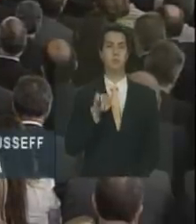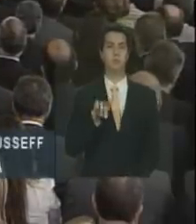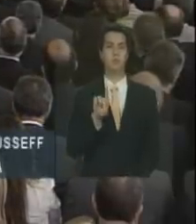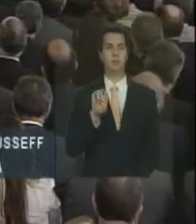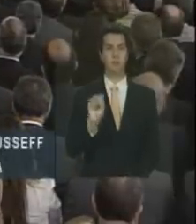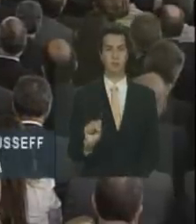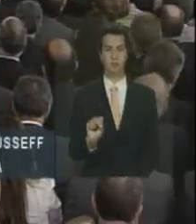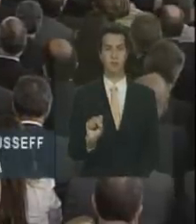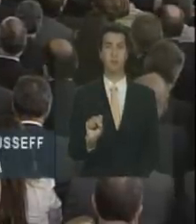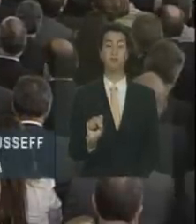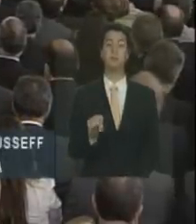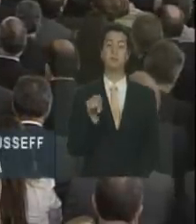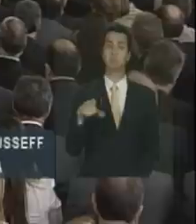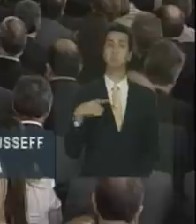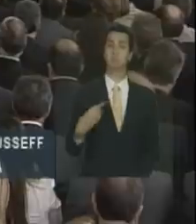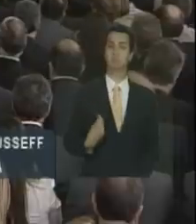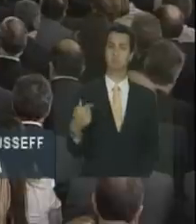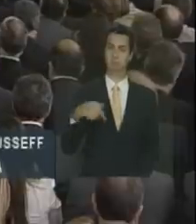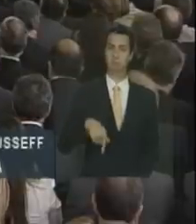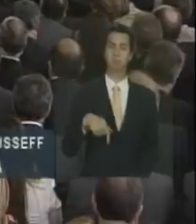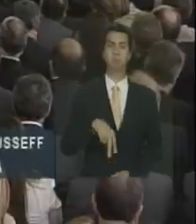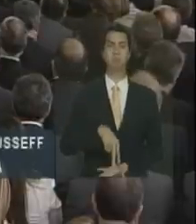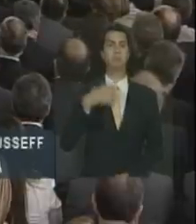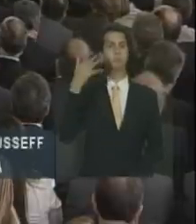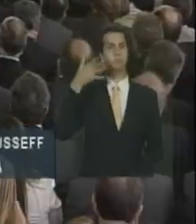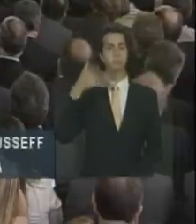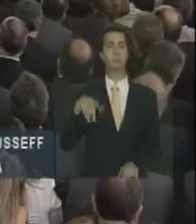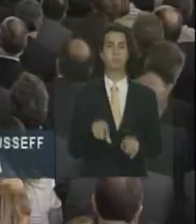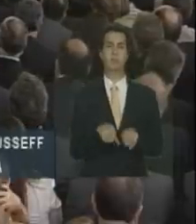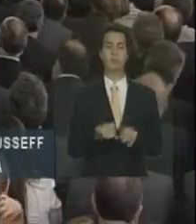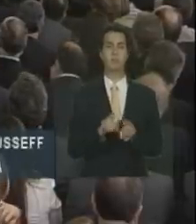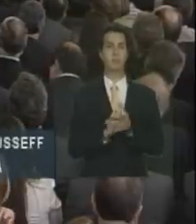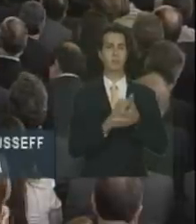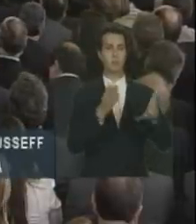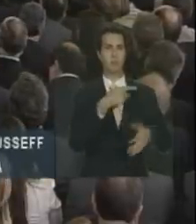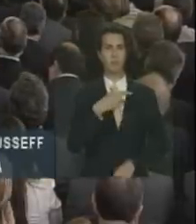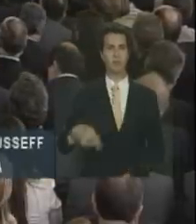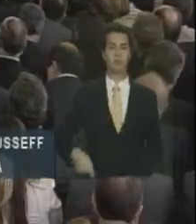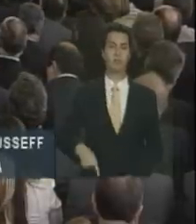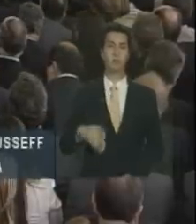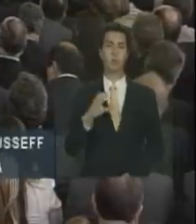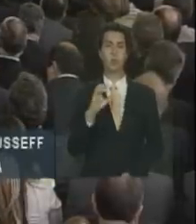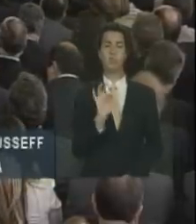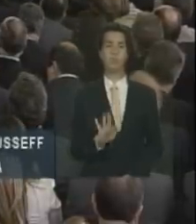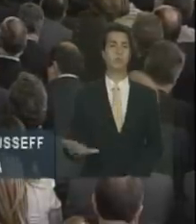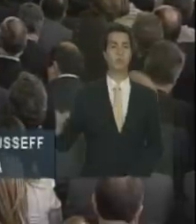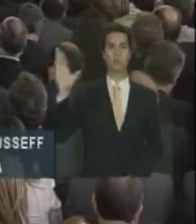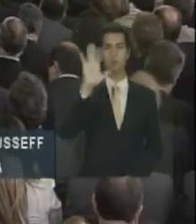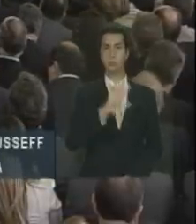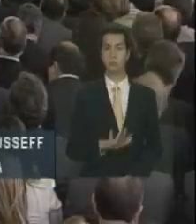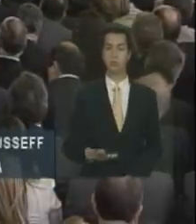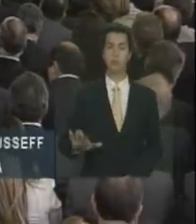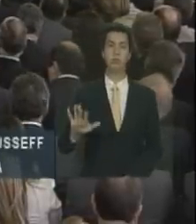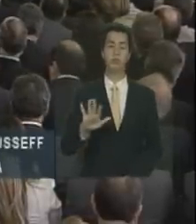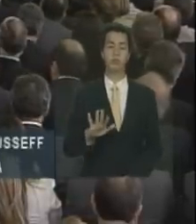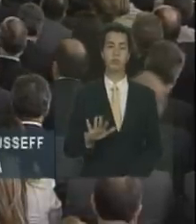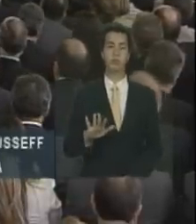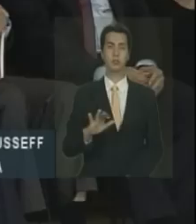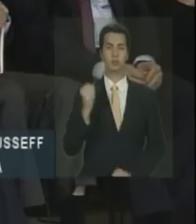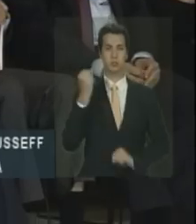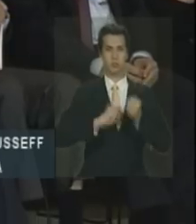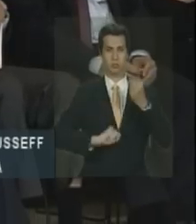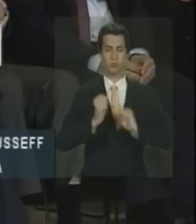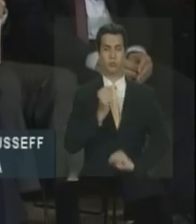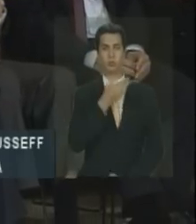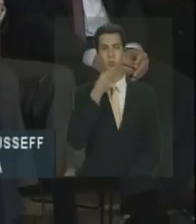exposição. Queria cumprimentar o presidente da Confederação Nacional da Indústria, Robson Andrade, por intermédio de